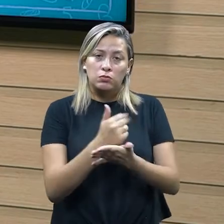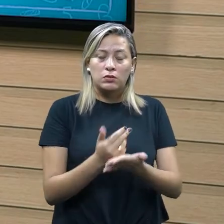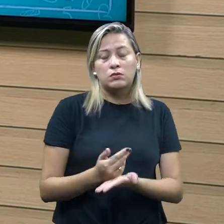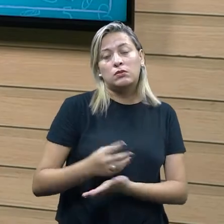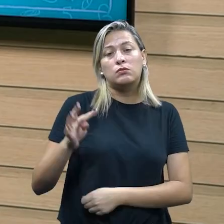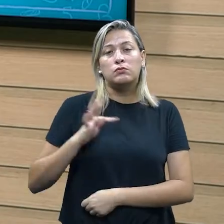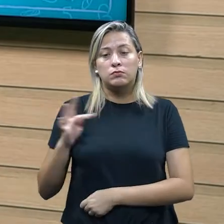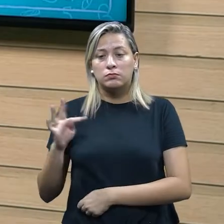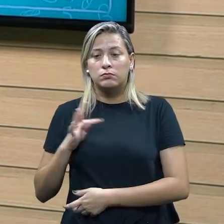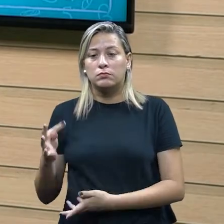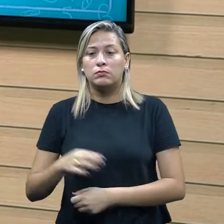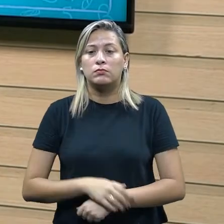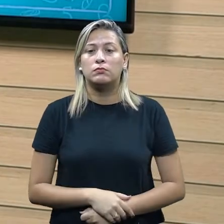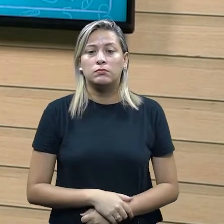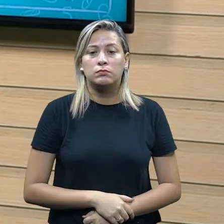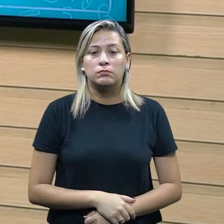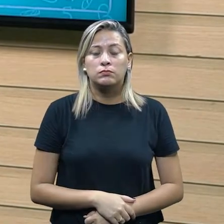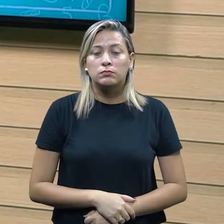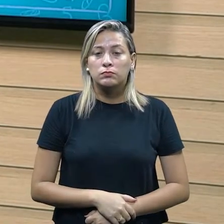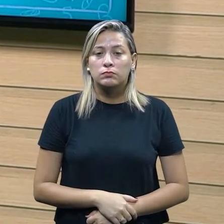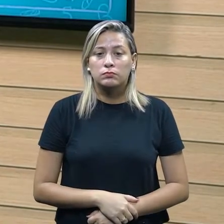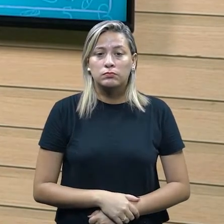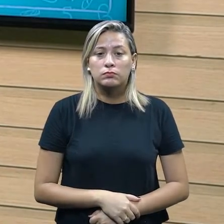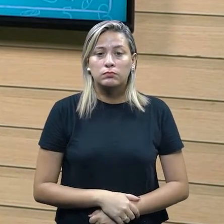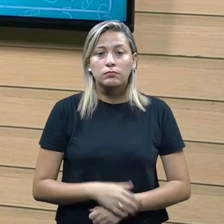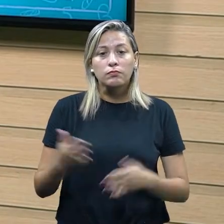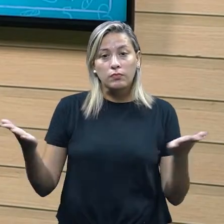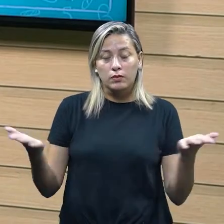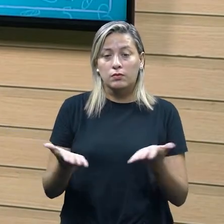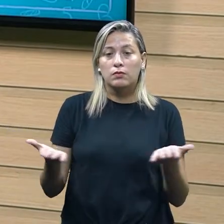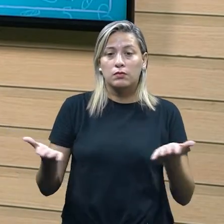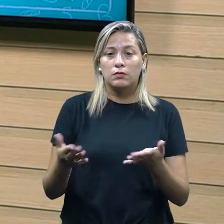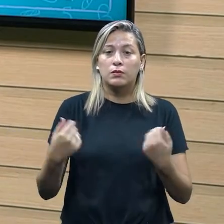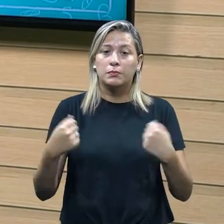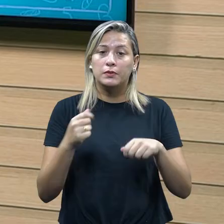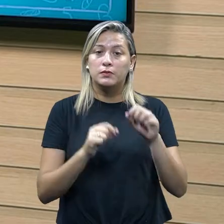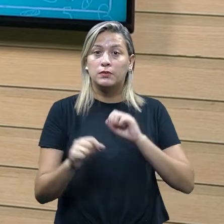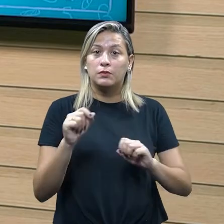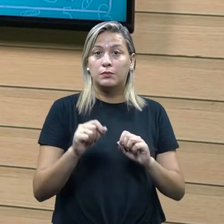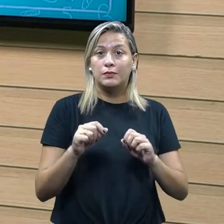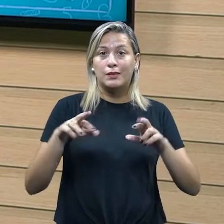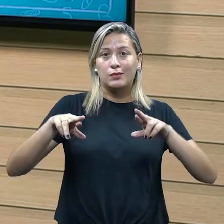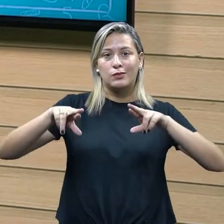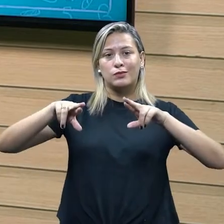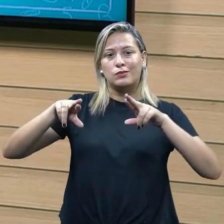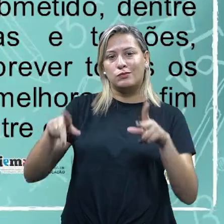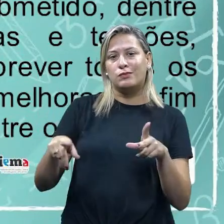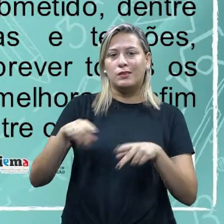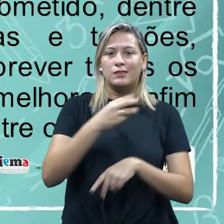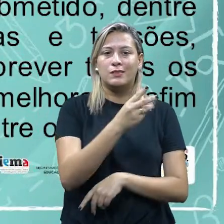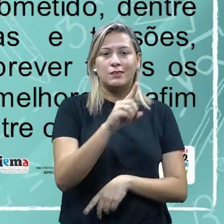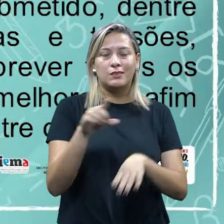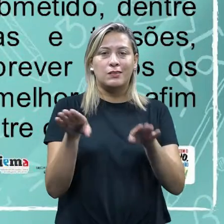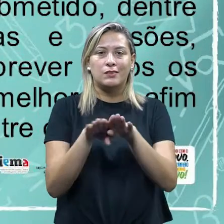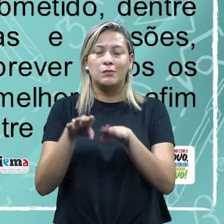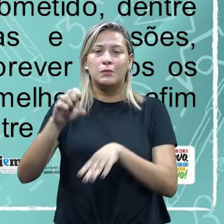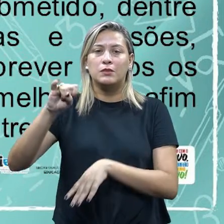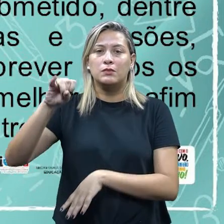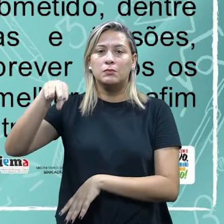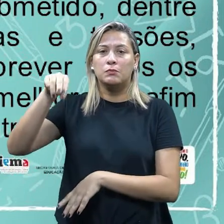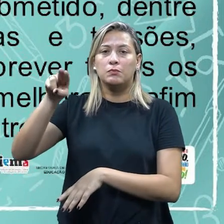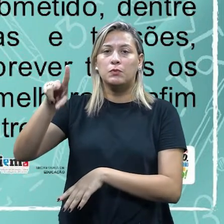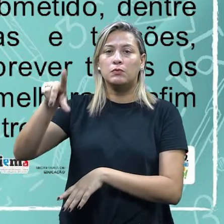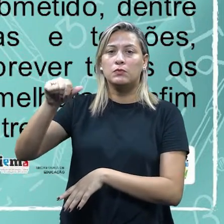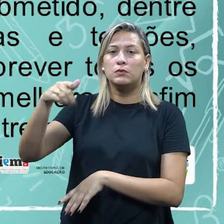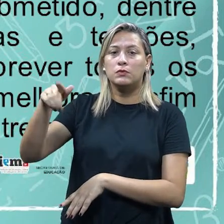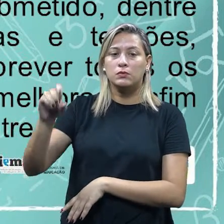chega aqui no momento em que a gente tem que fazer uma diferenciação entre modelagem 3D e simulação. Então vamos lá. Uma das